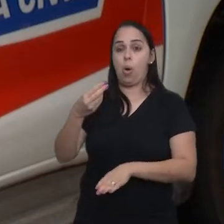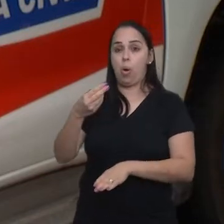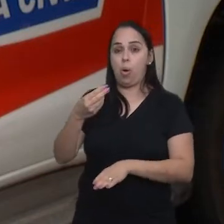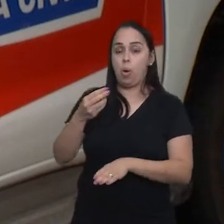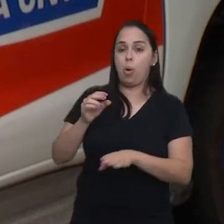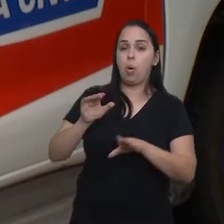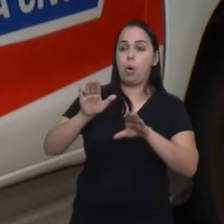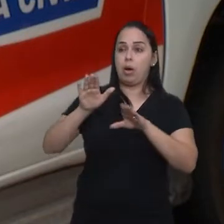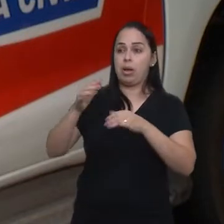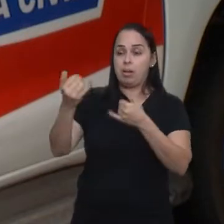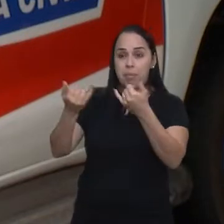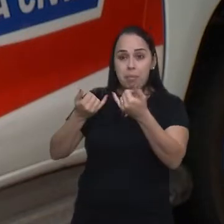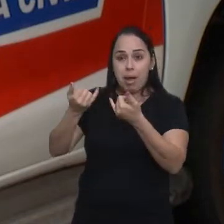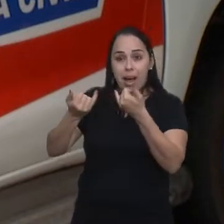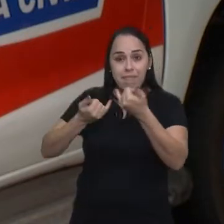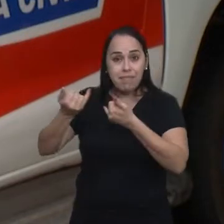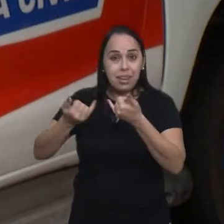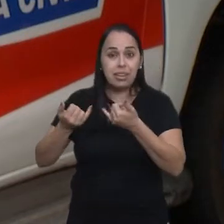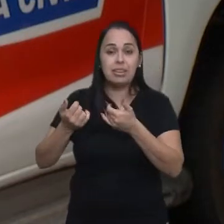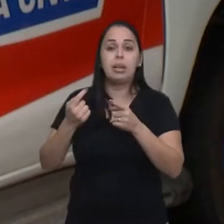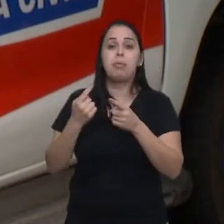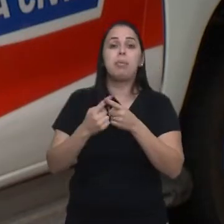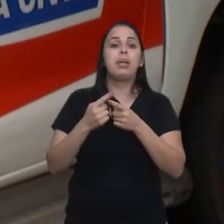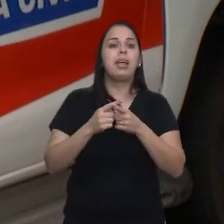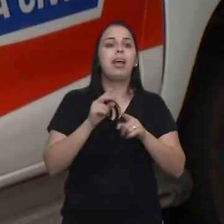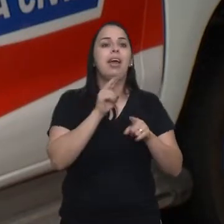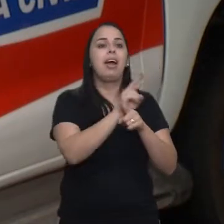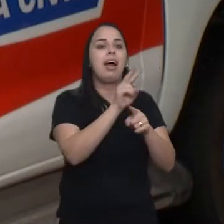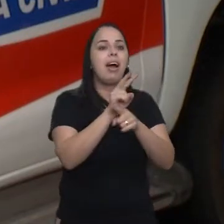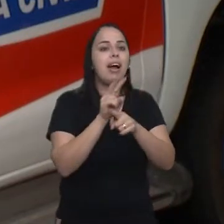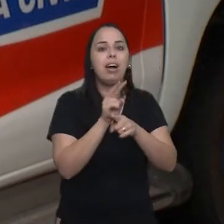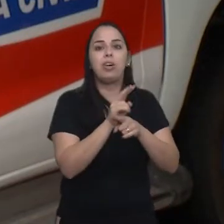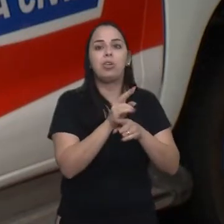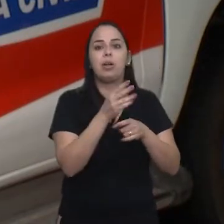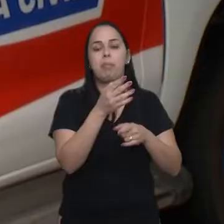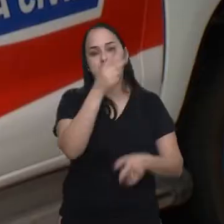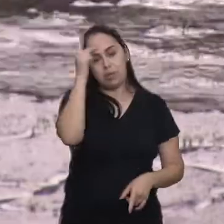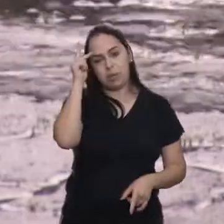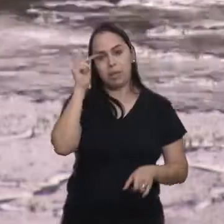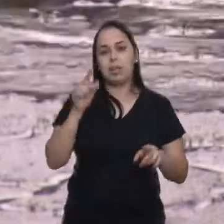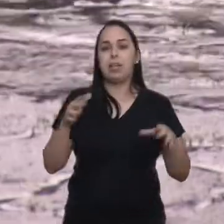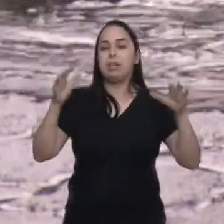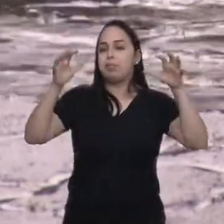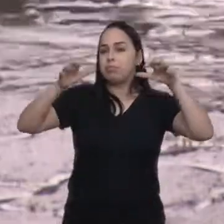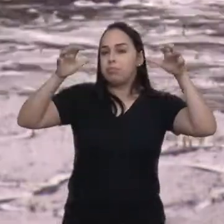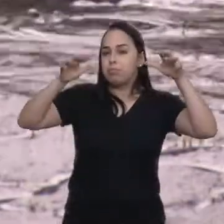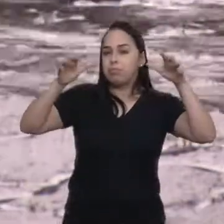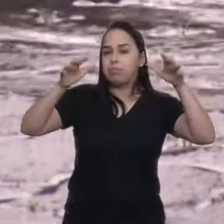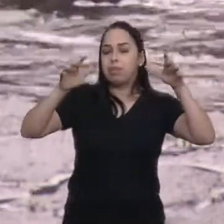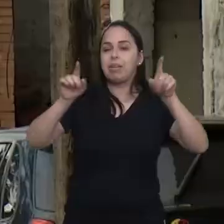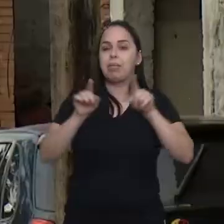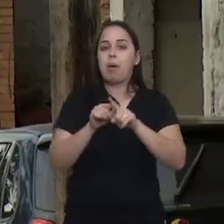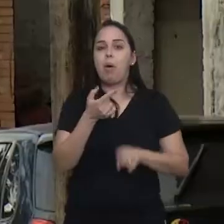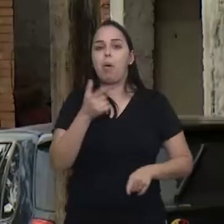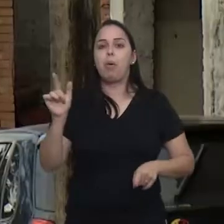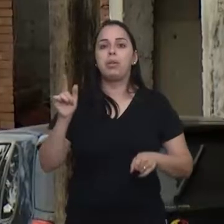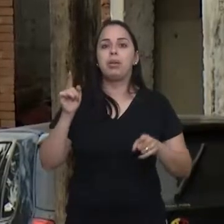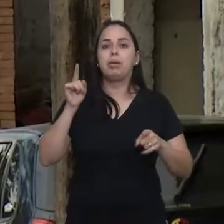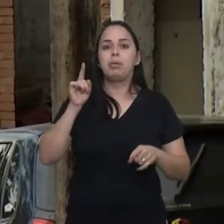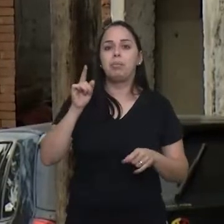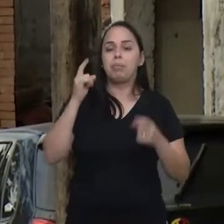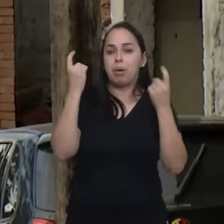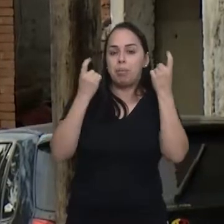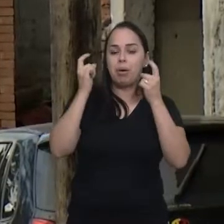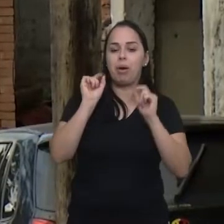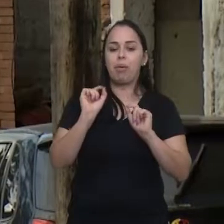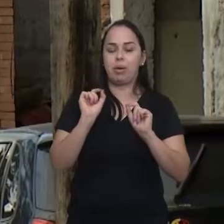um chamamento, que a comunidade nos atenda para que as vidas sejam preservadas. E neste período chuvoso, outra